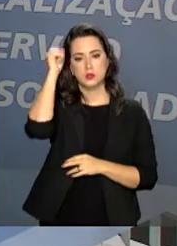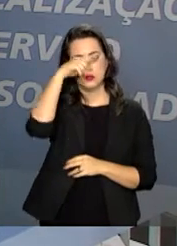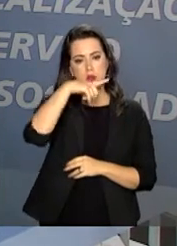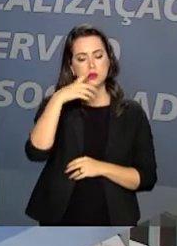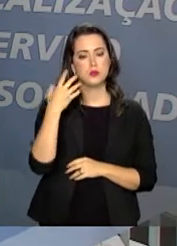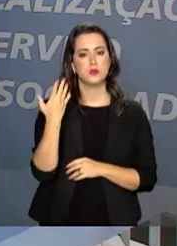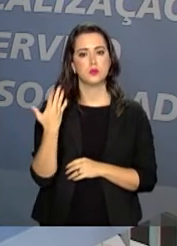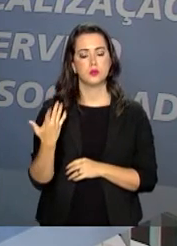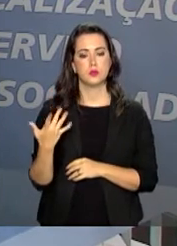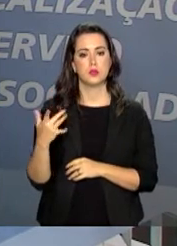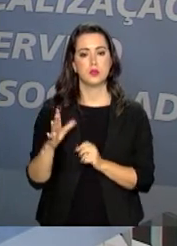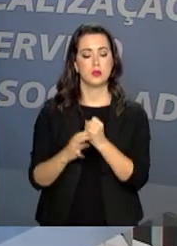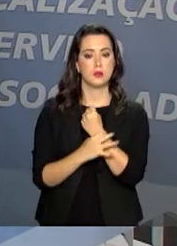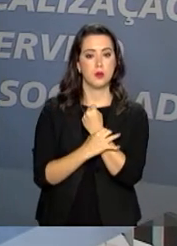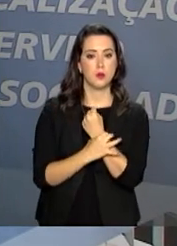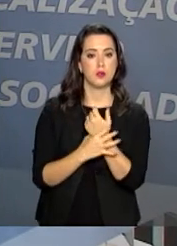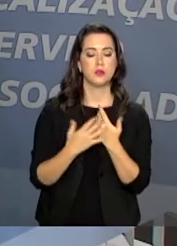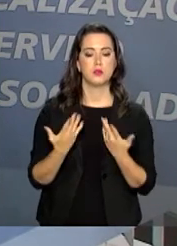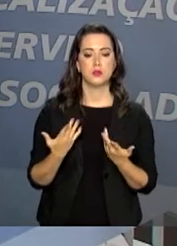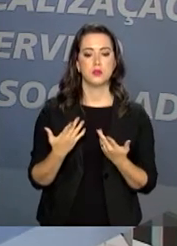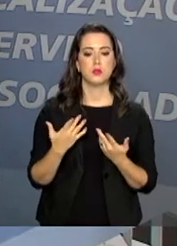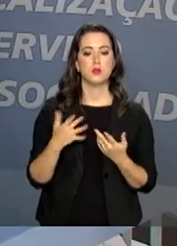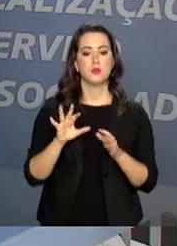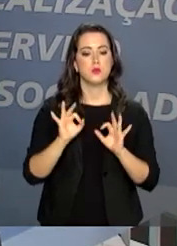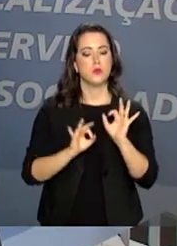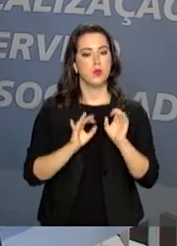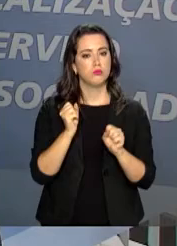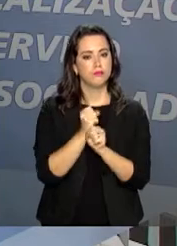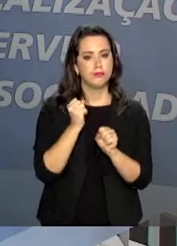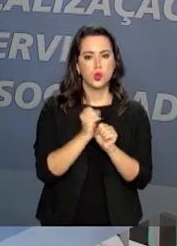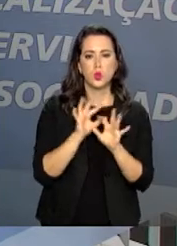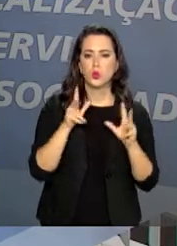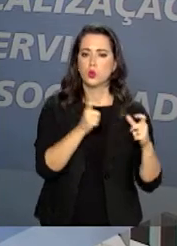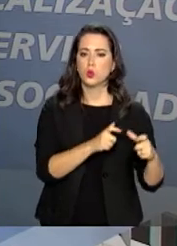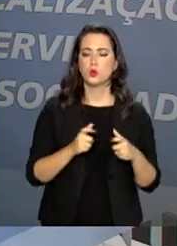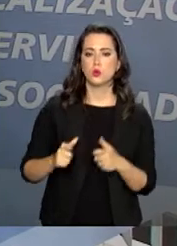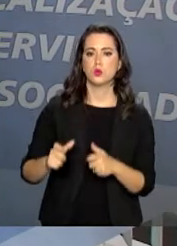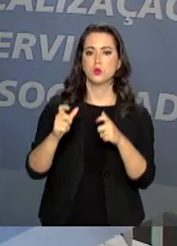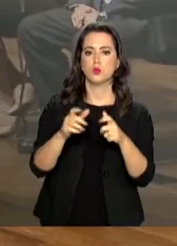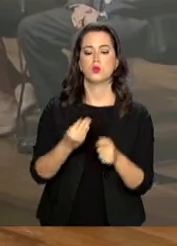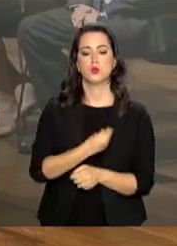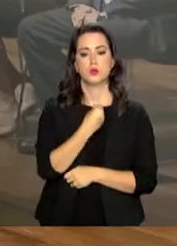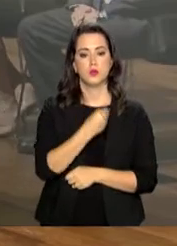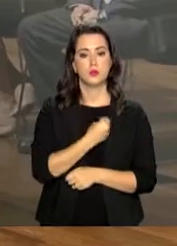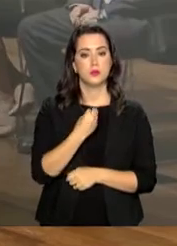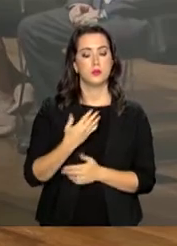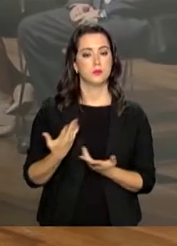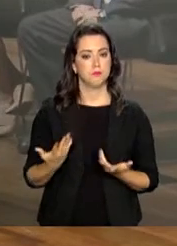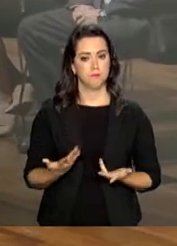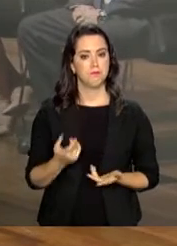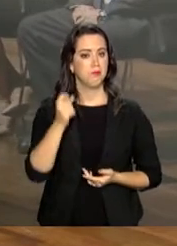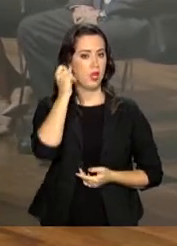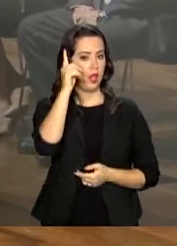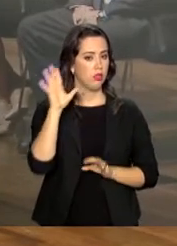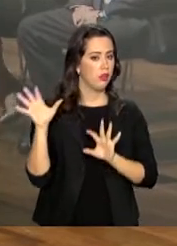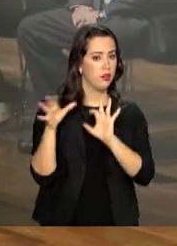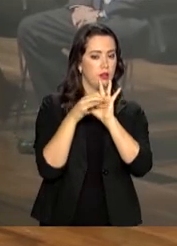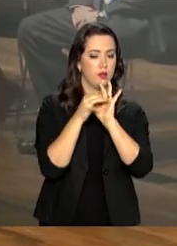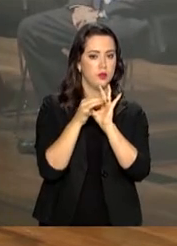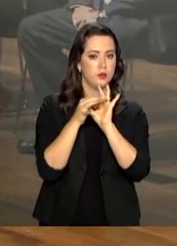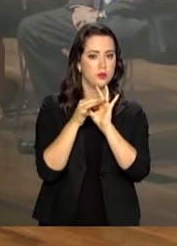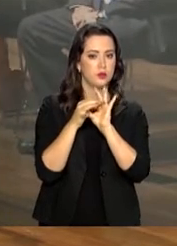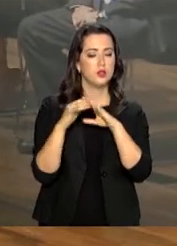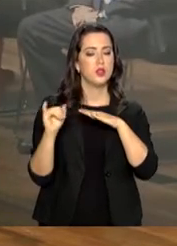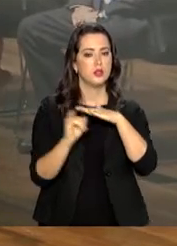é da segurança da infraestrutura de todos os setores da vida pública brasileira a idéia é integrar as instituições